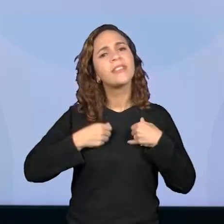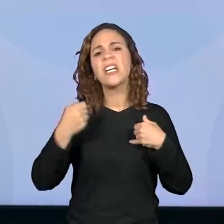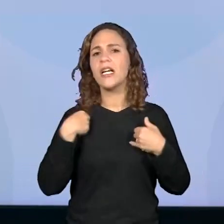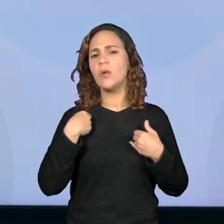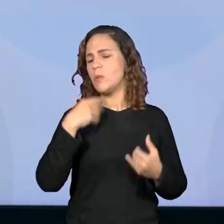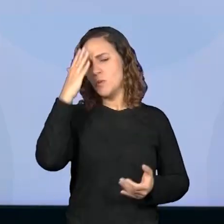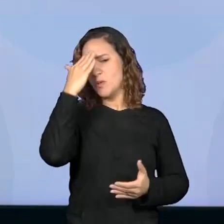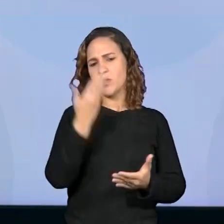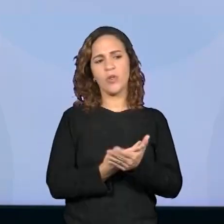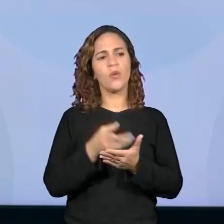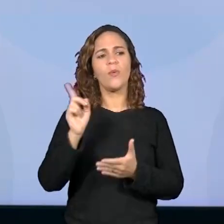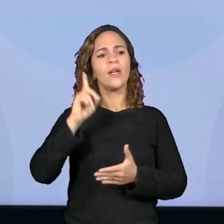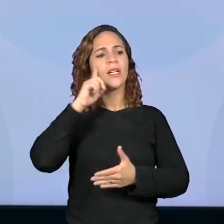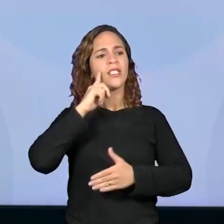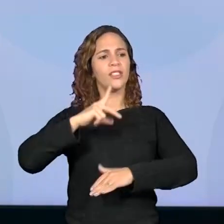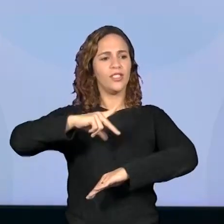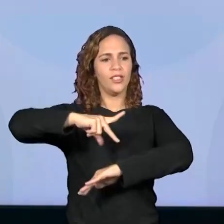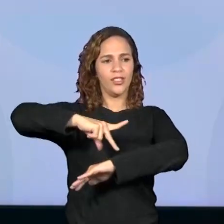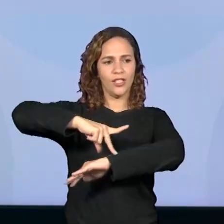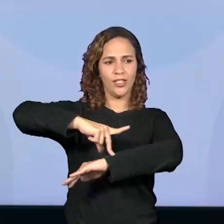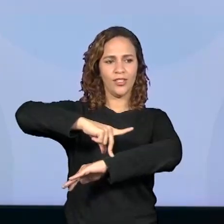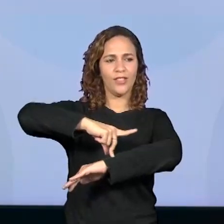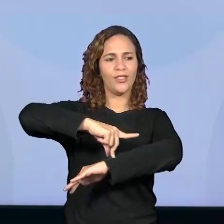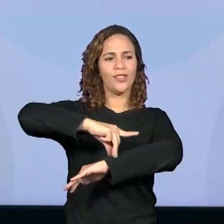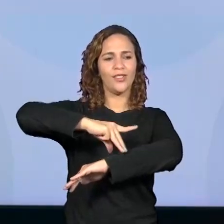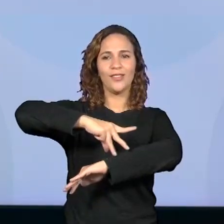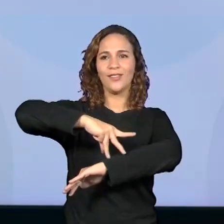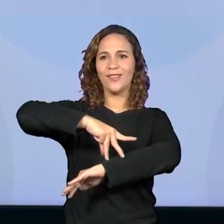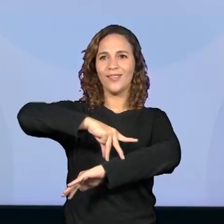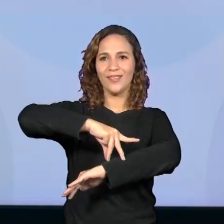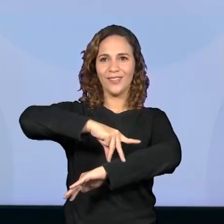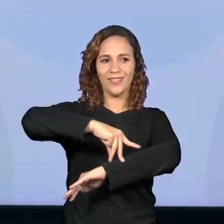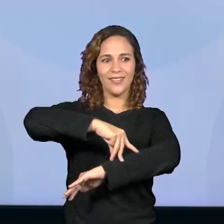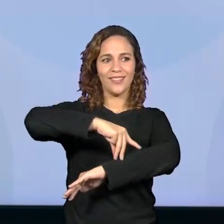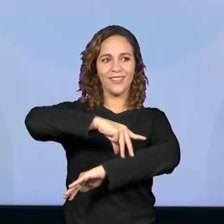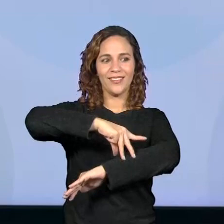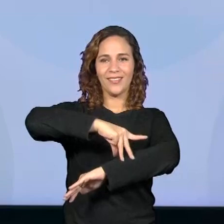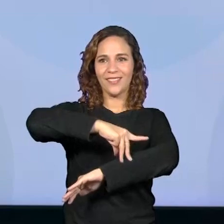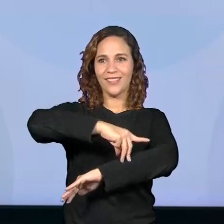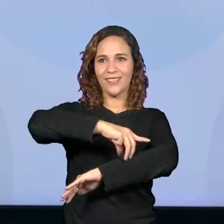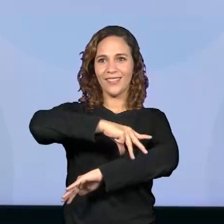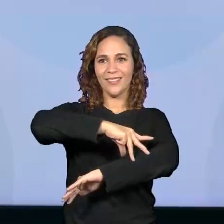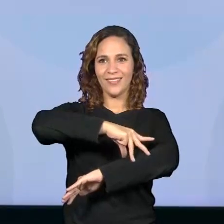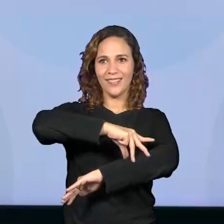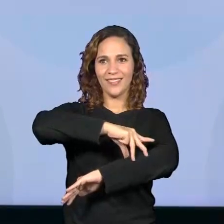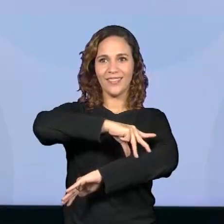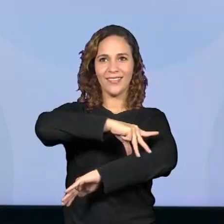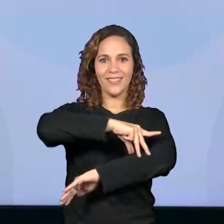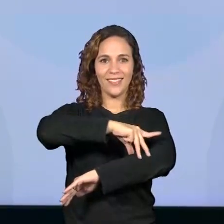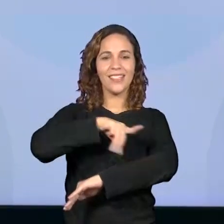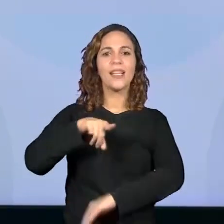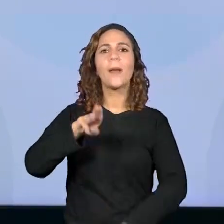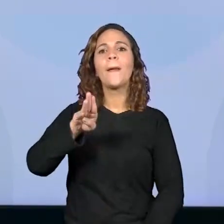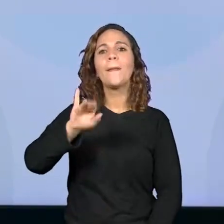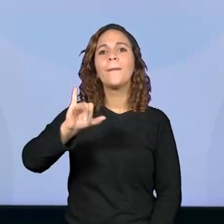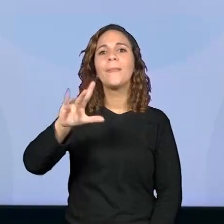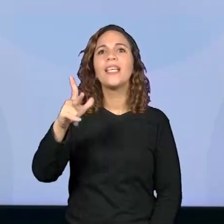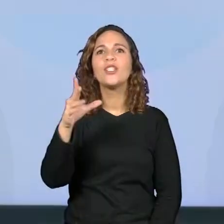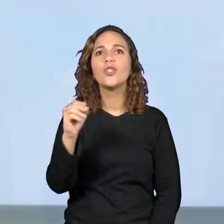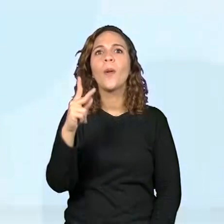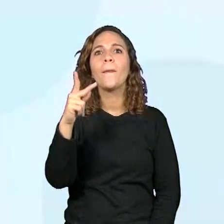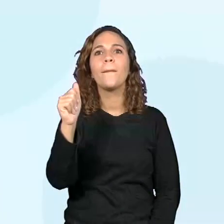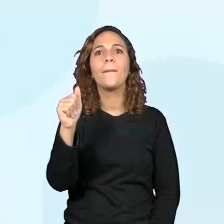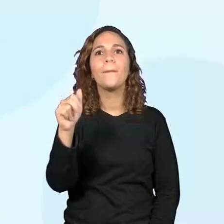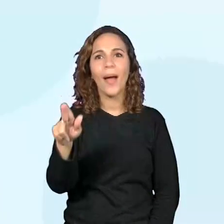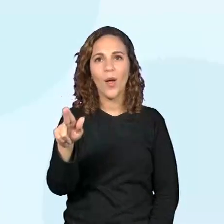em bicho-pau. Ó, a gente pode ver que é algum inseto segurando um celular. Então,